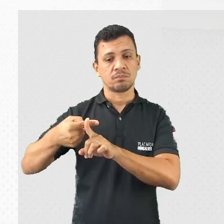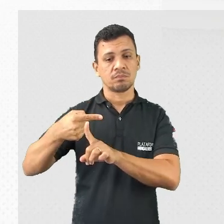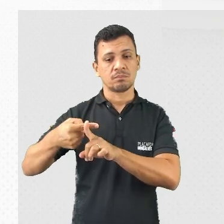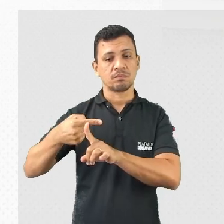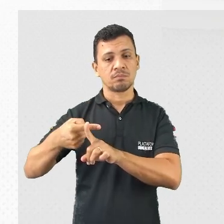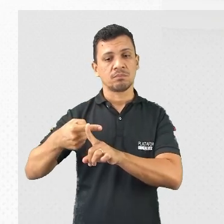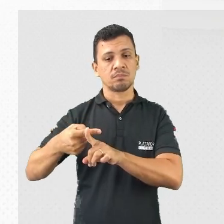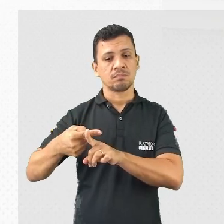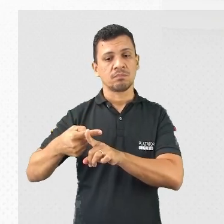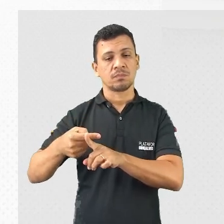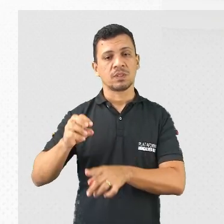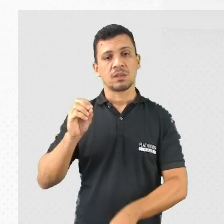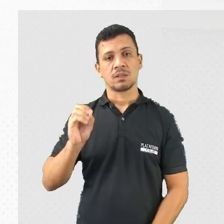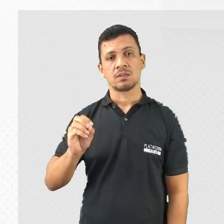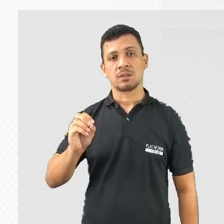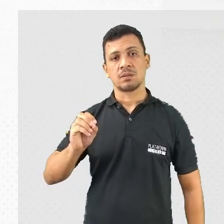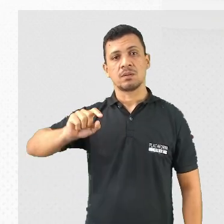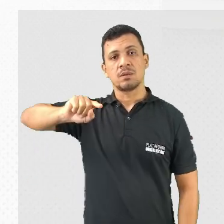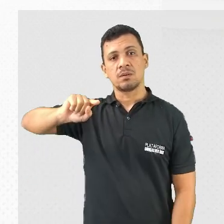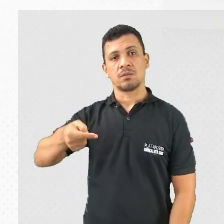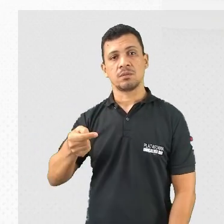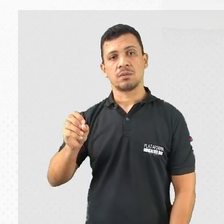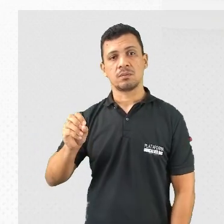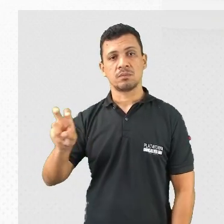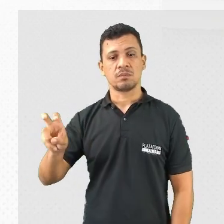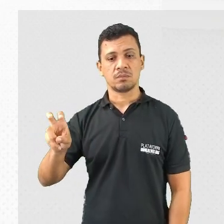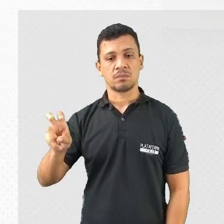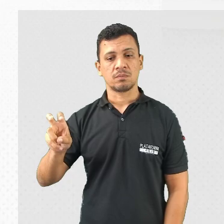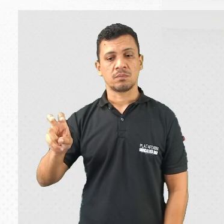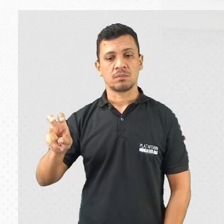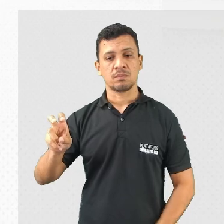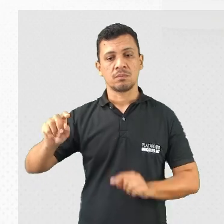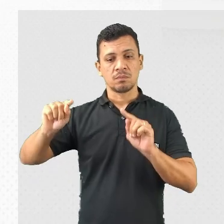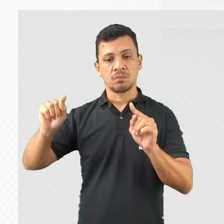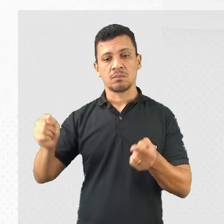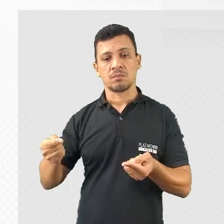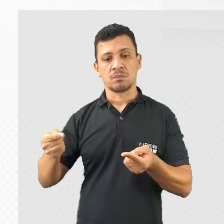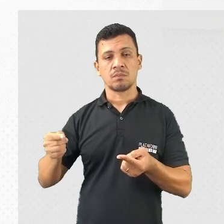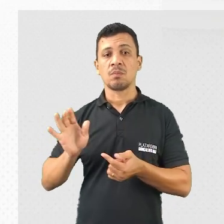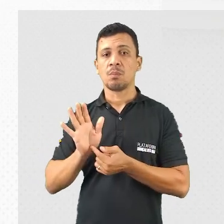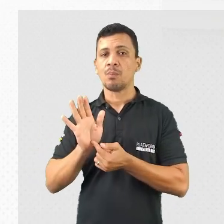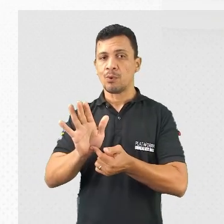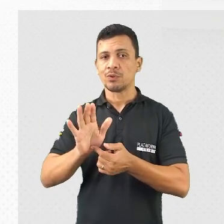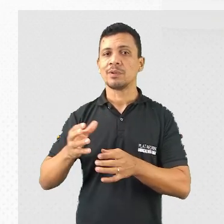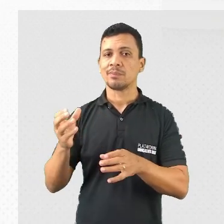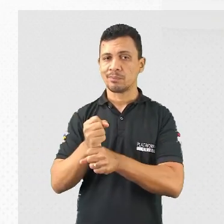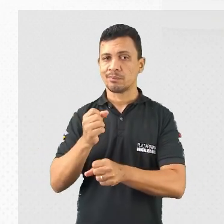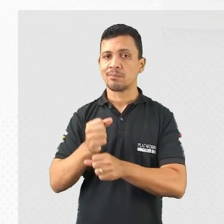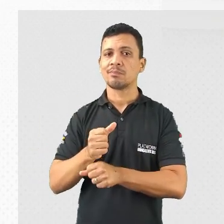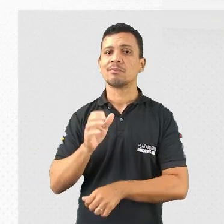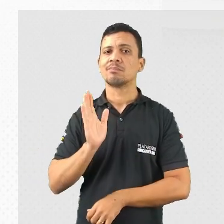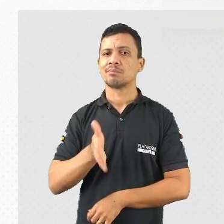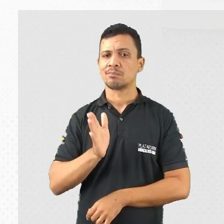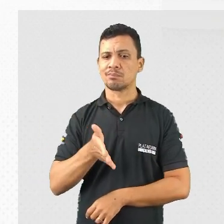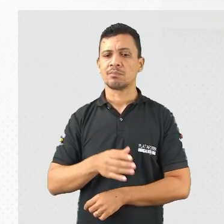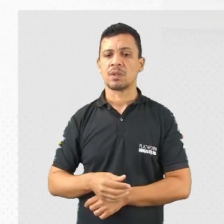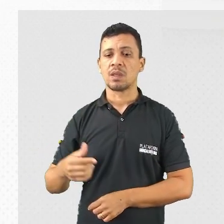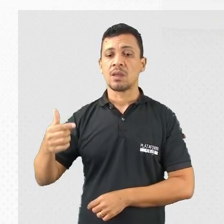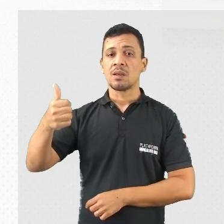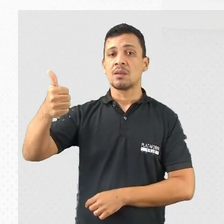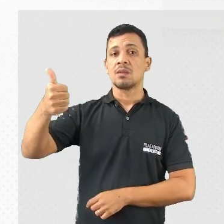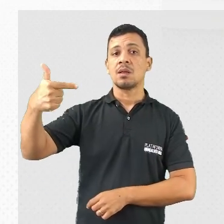de 5% é 0,05. Mostrei ainda agora como é que fazer essa conta. Elevado a